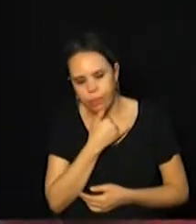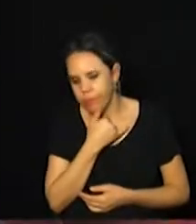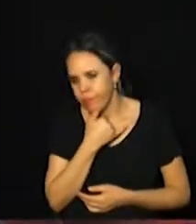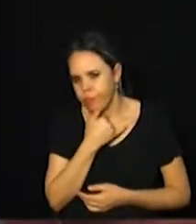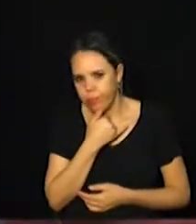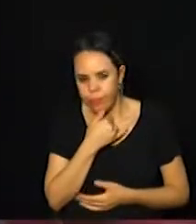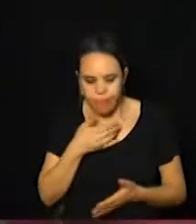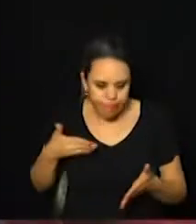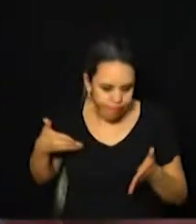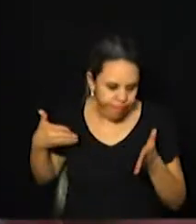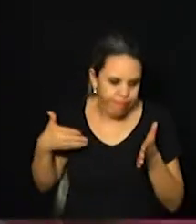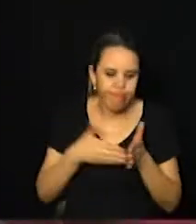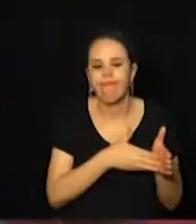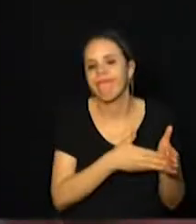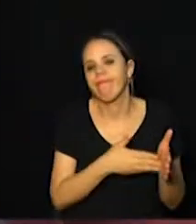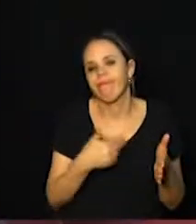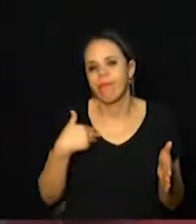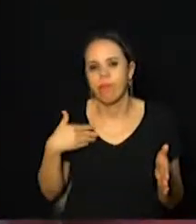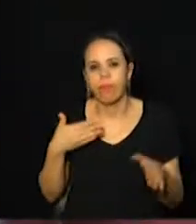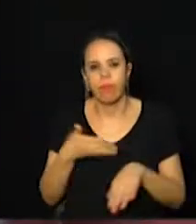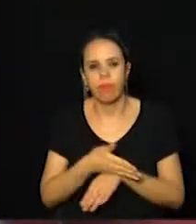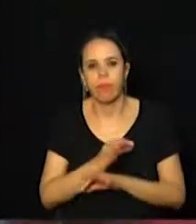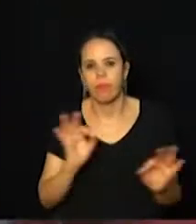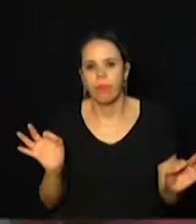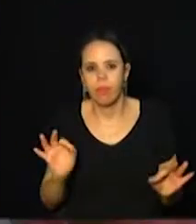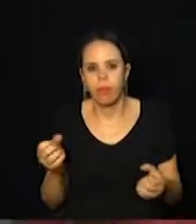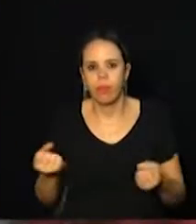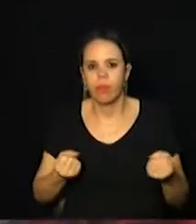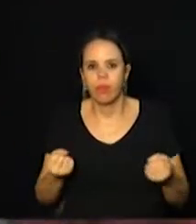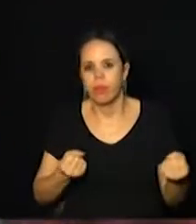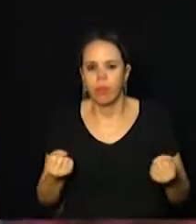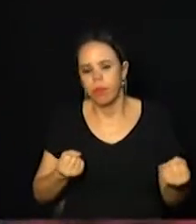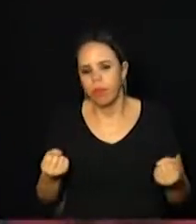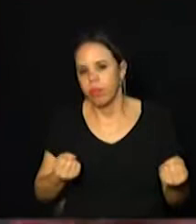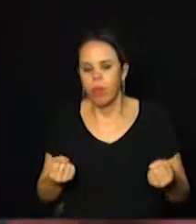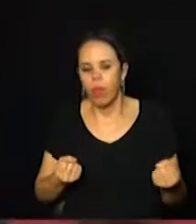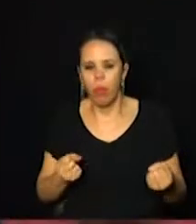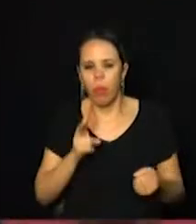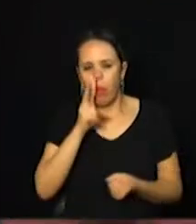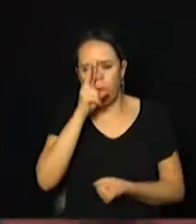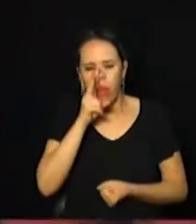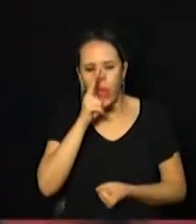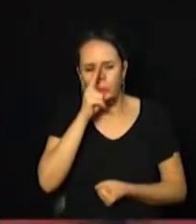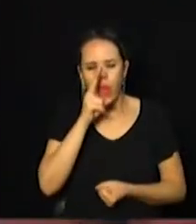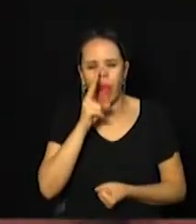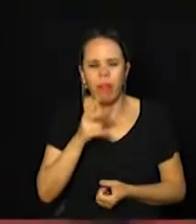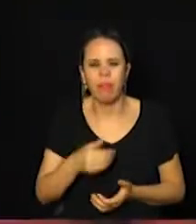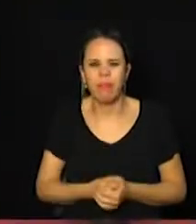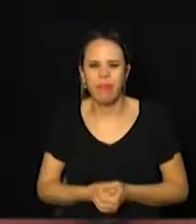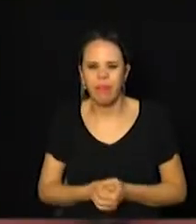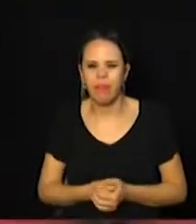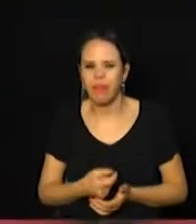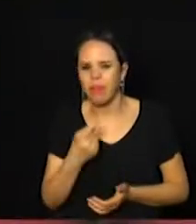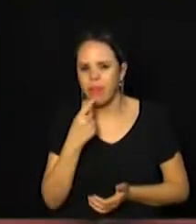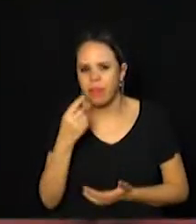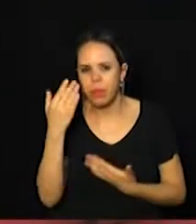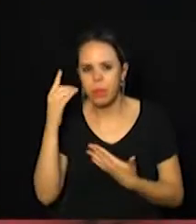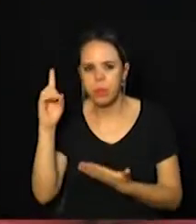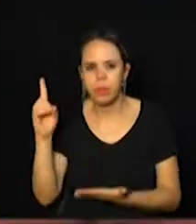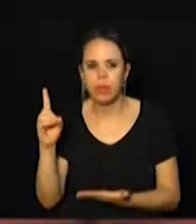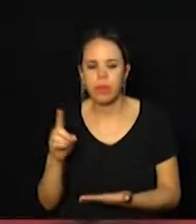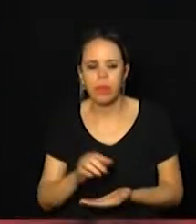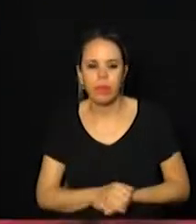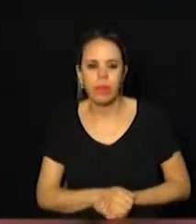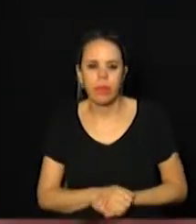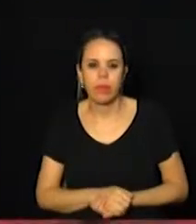uma blindagem né é mais blindado do que carro forte né mas aqui em Campinas graças a Deus